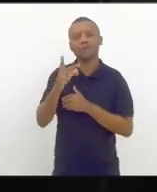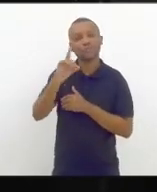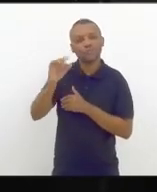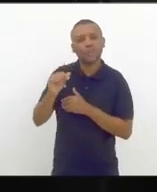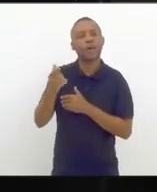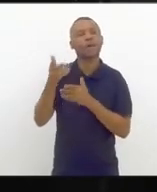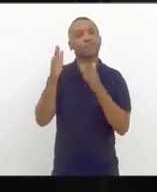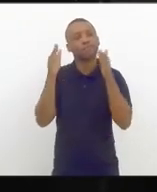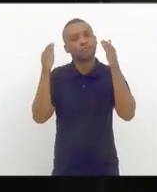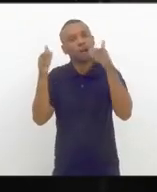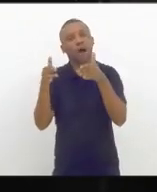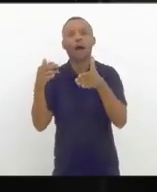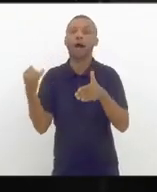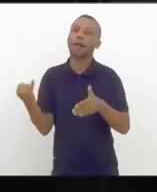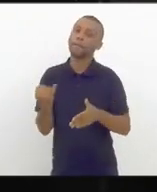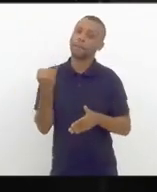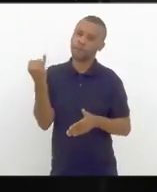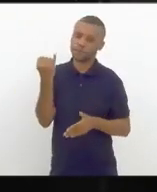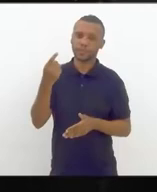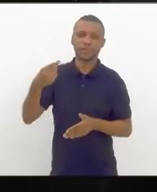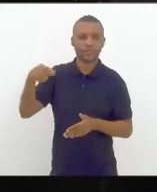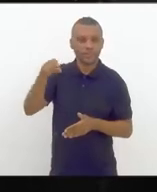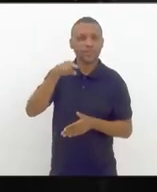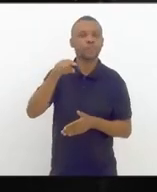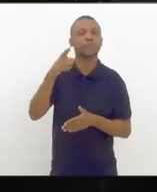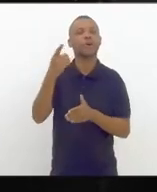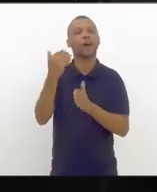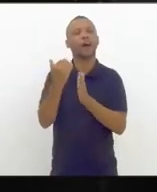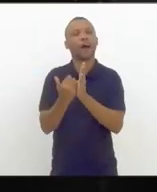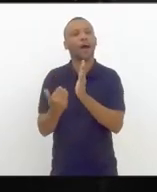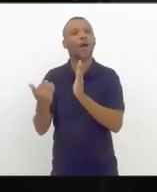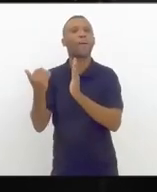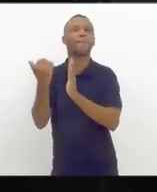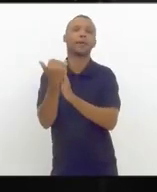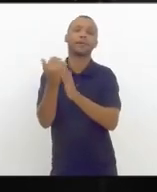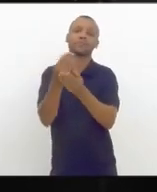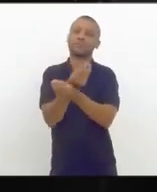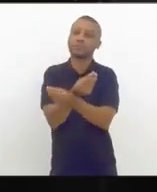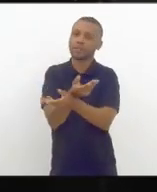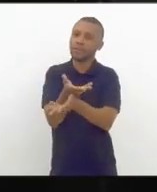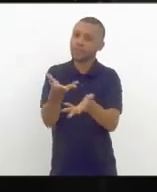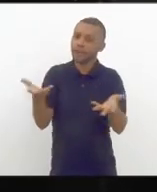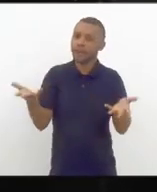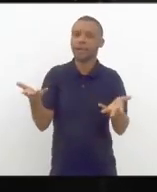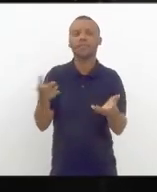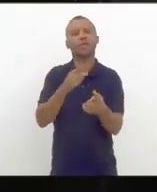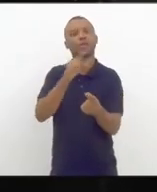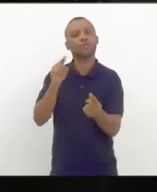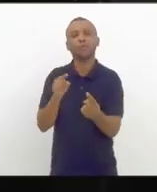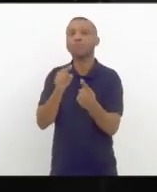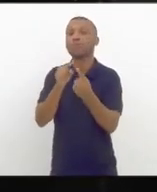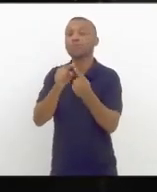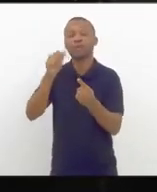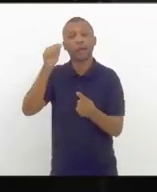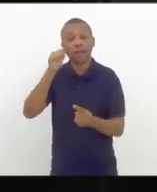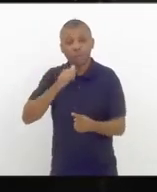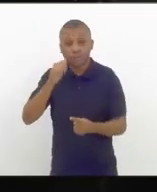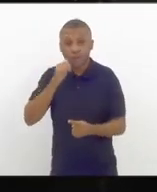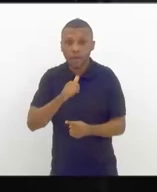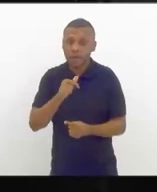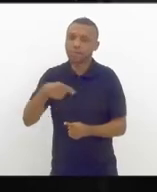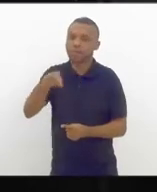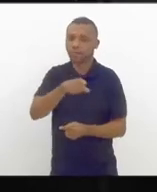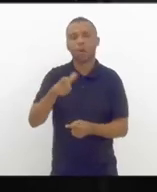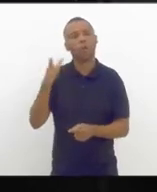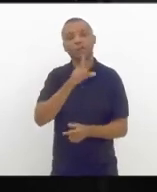isso a importância da do aumento da oferta para que as mulheres possam fazer as